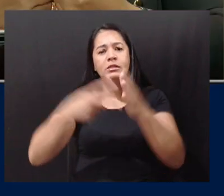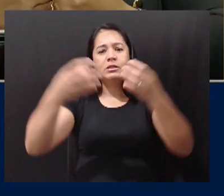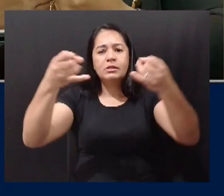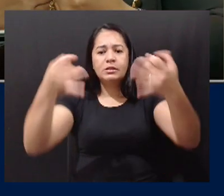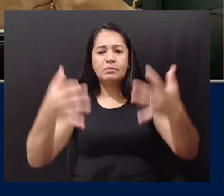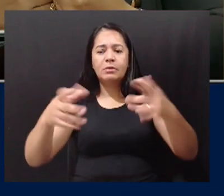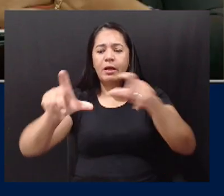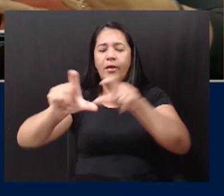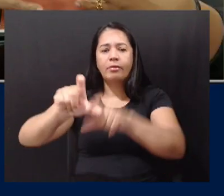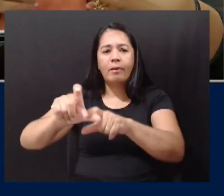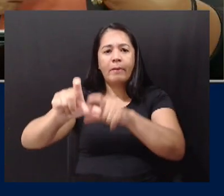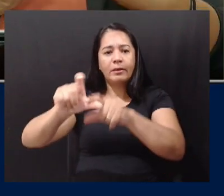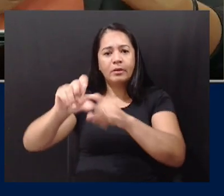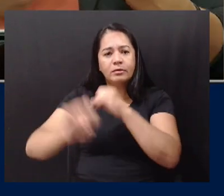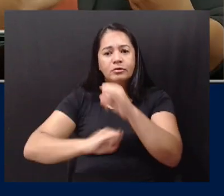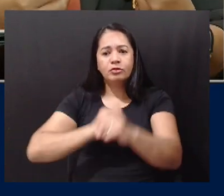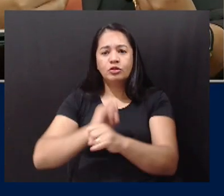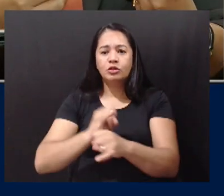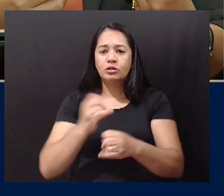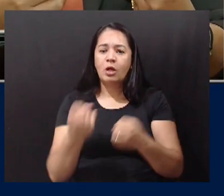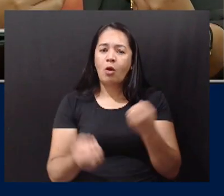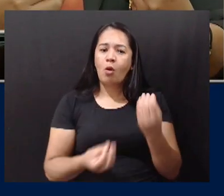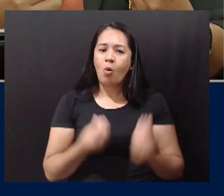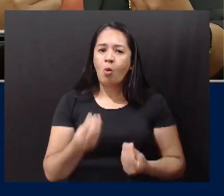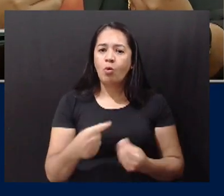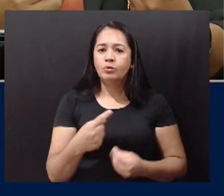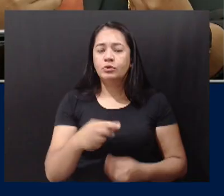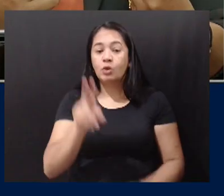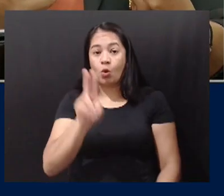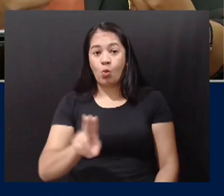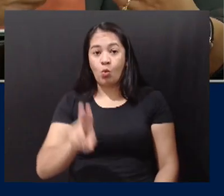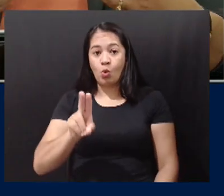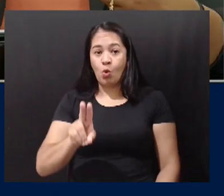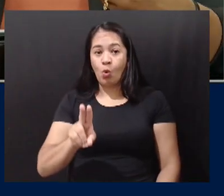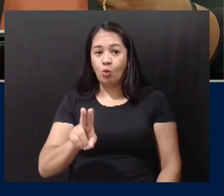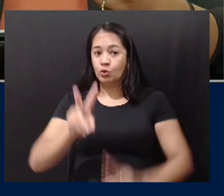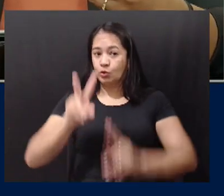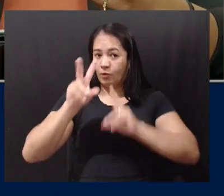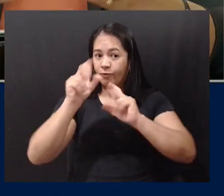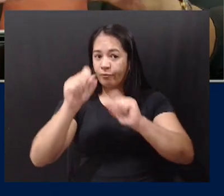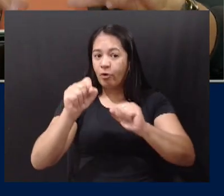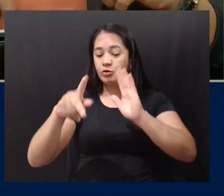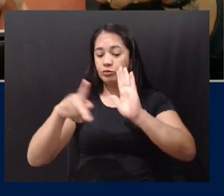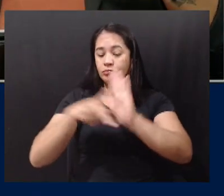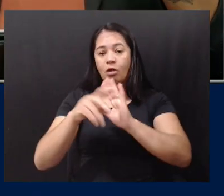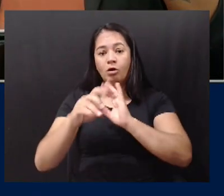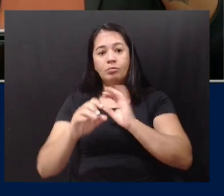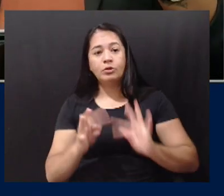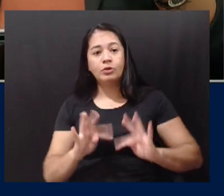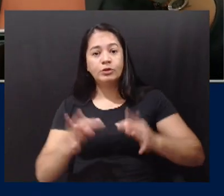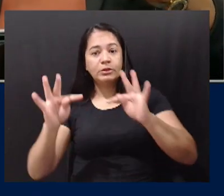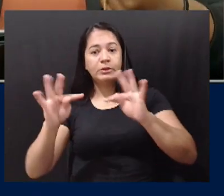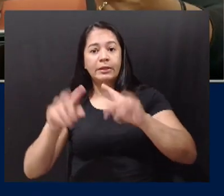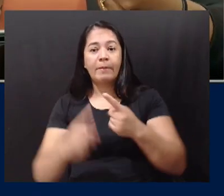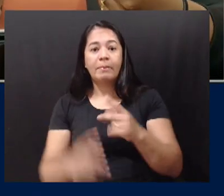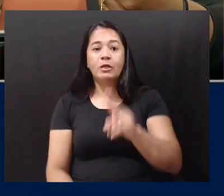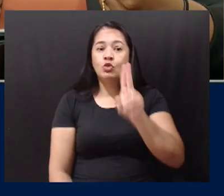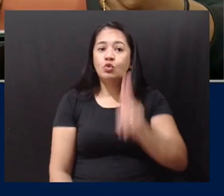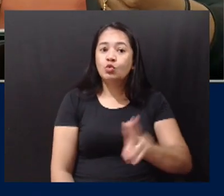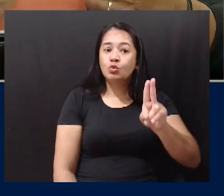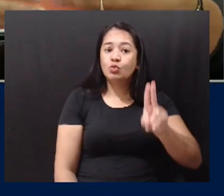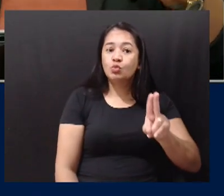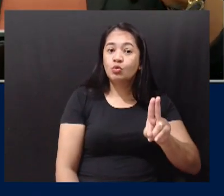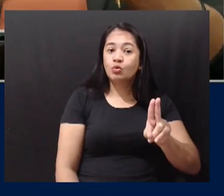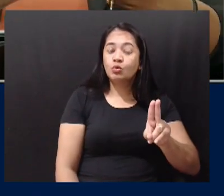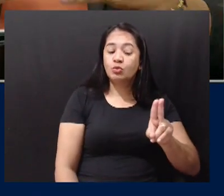pode traçar a linha entre o uso intenso da tecnologia e o uso que já se torna clinicamente